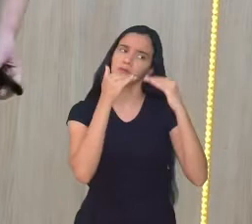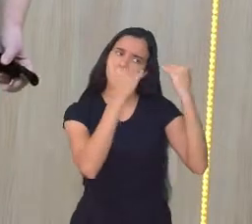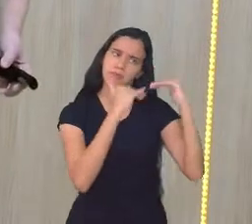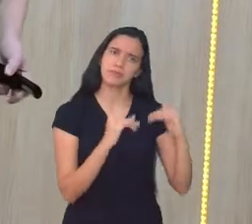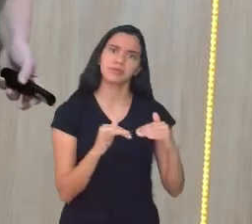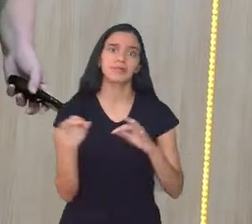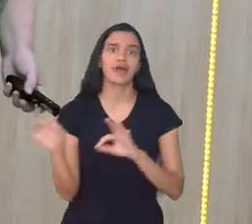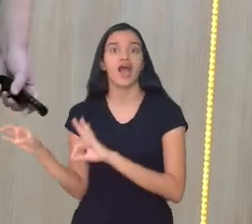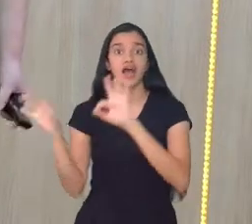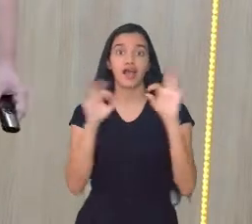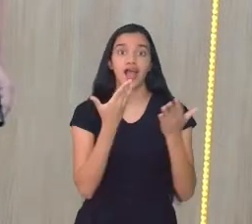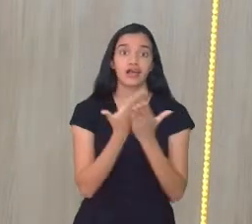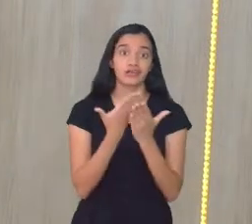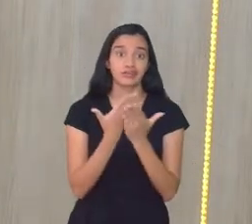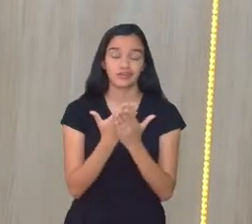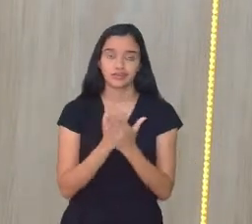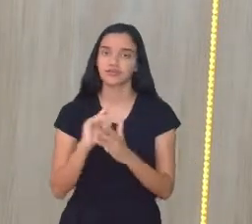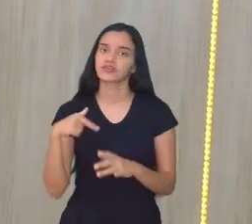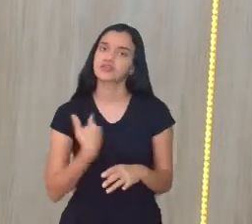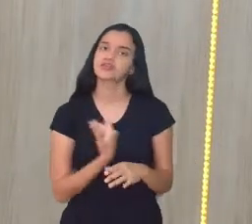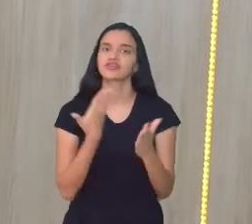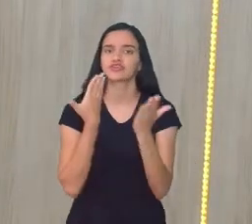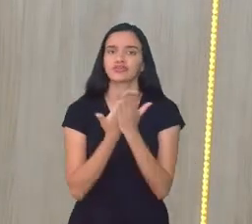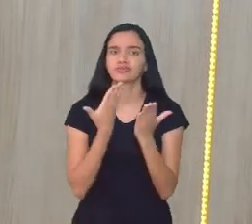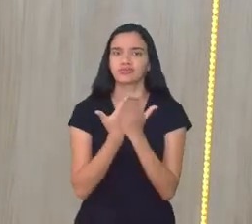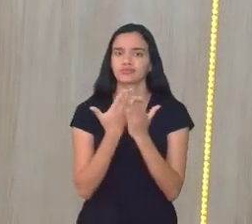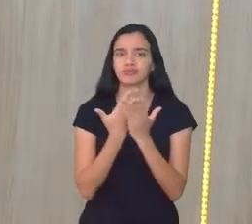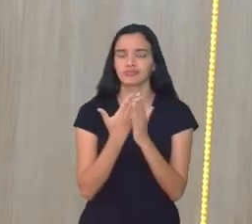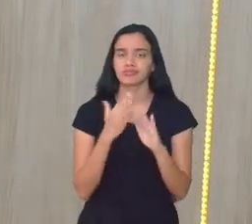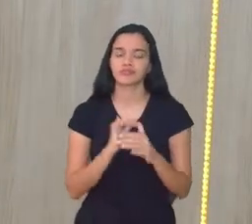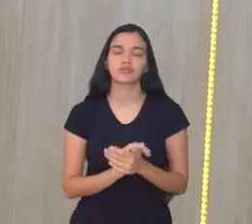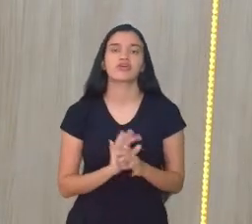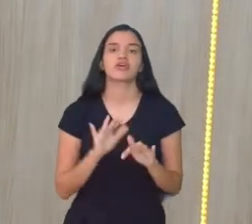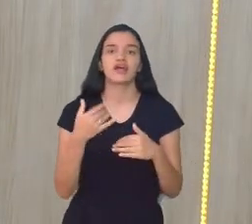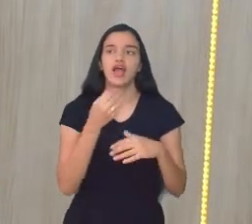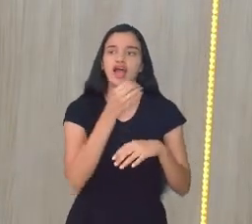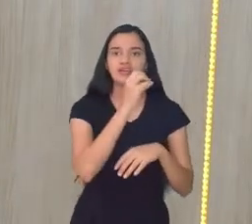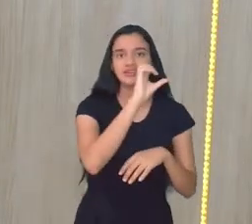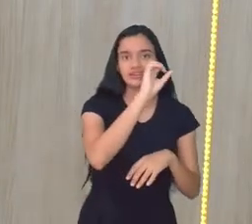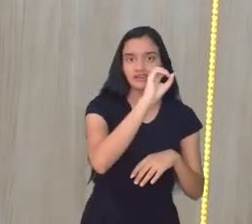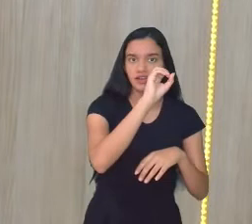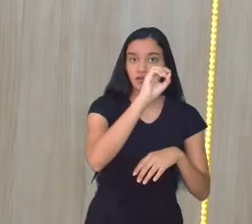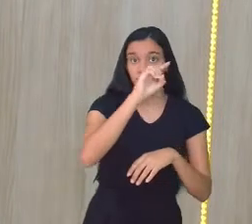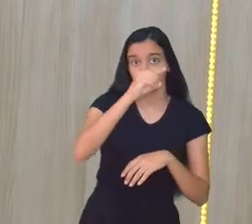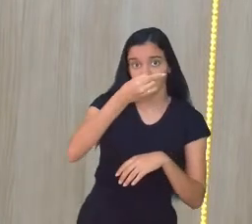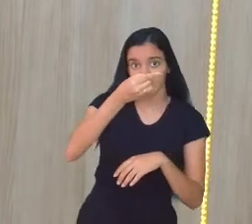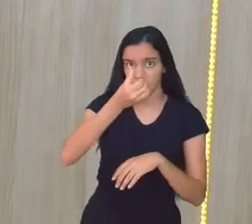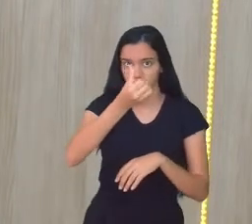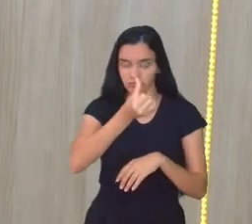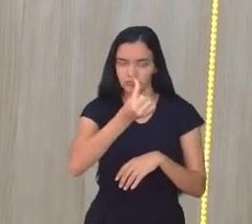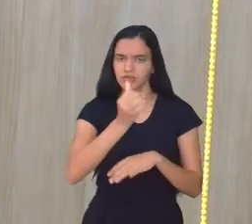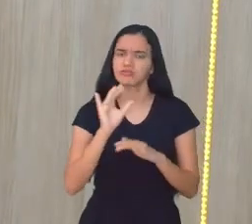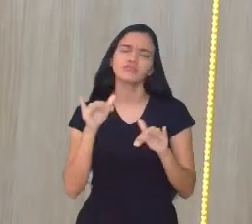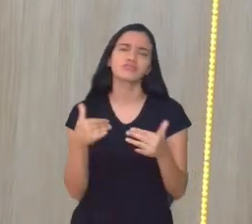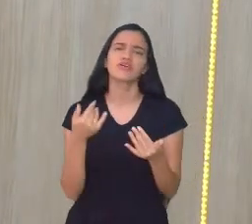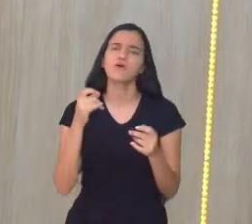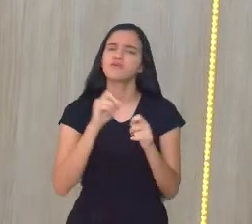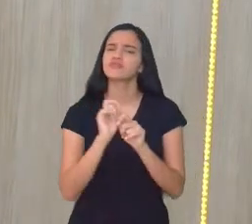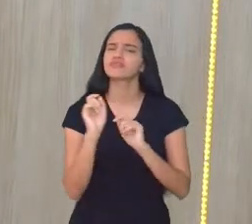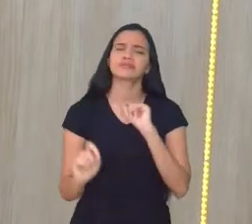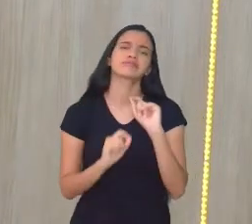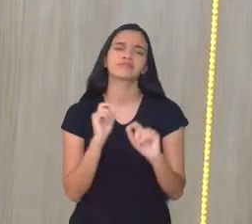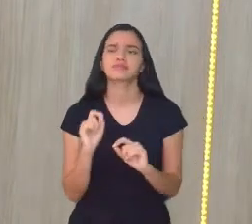playlist as aulas anteriores que a gente está trabalhando isso bem direitinho. 0,6. Então, o que é que eu